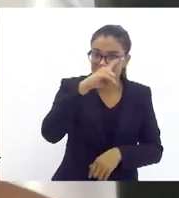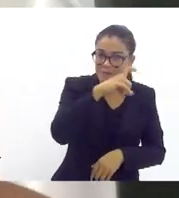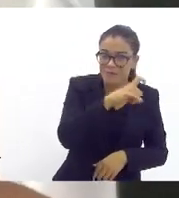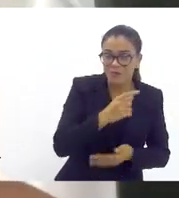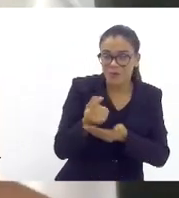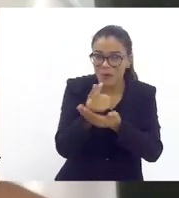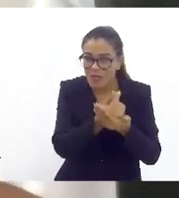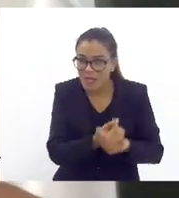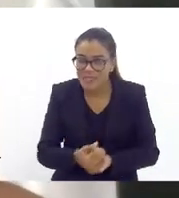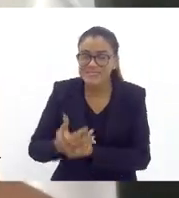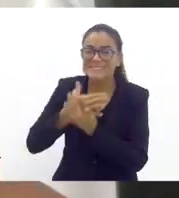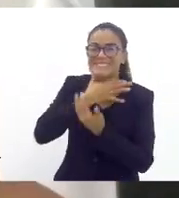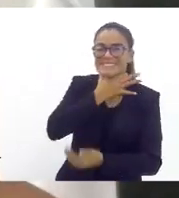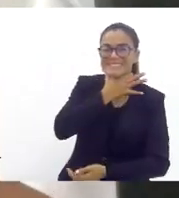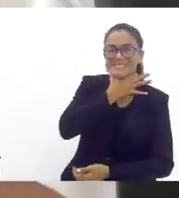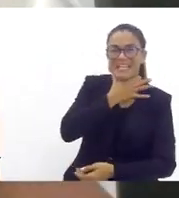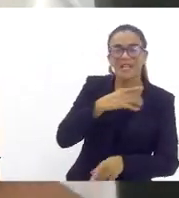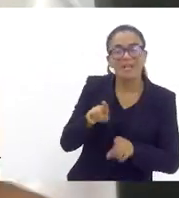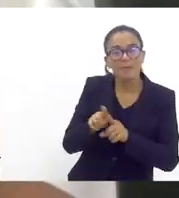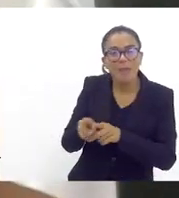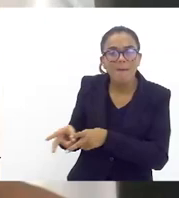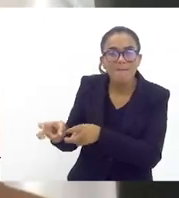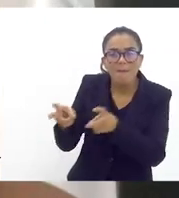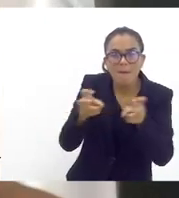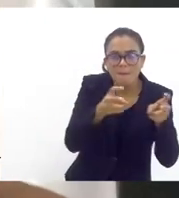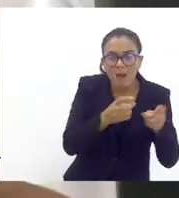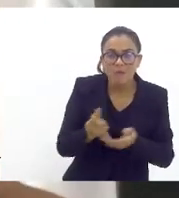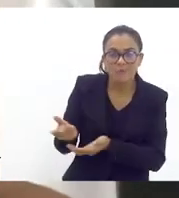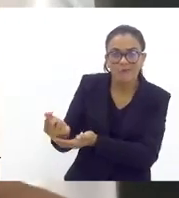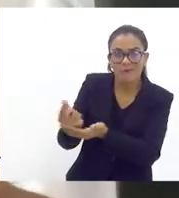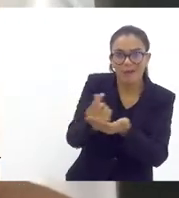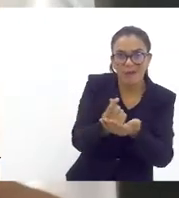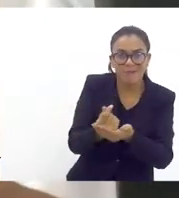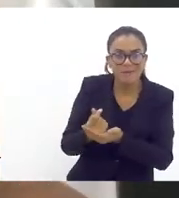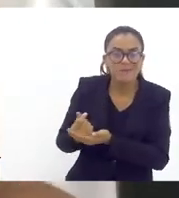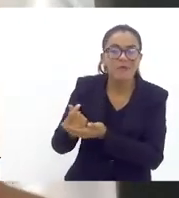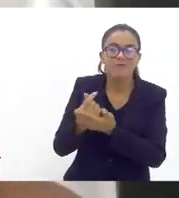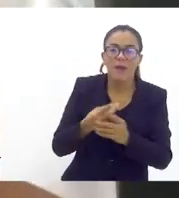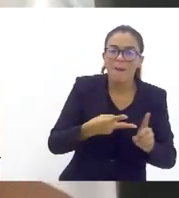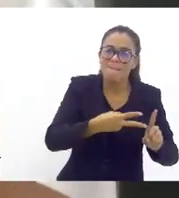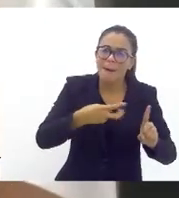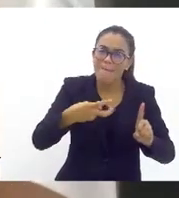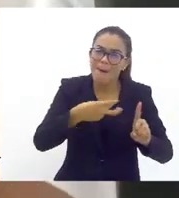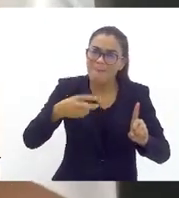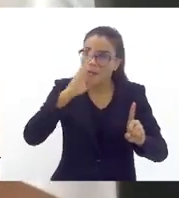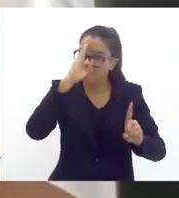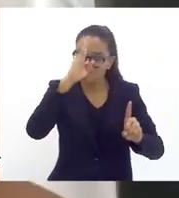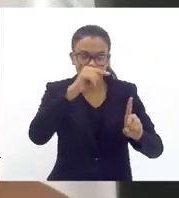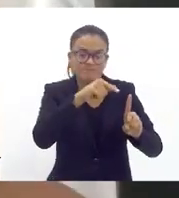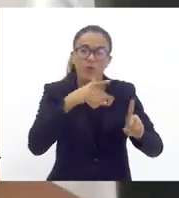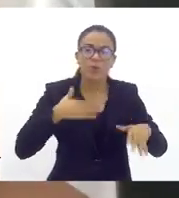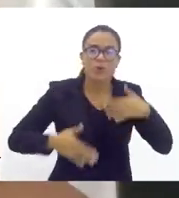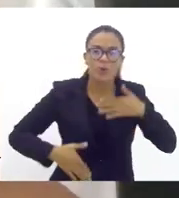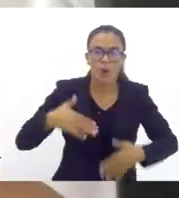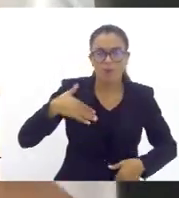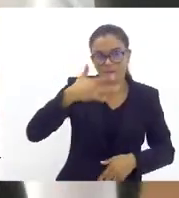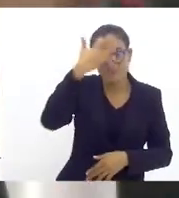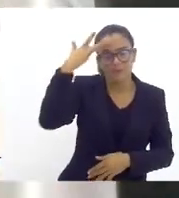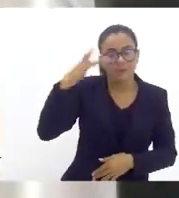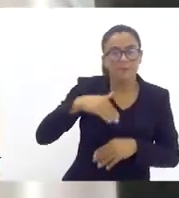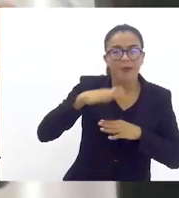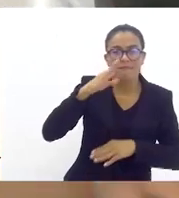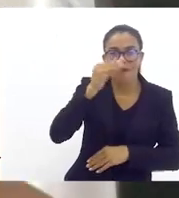de crise dos ganhos do capital, vai aprofundar a hiperexploração, principalmente sobre corpos de pessoas mais